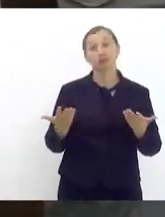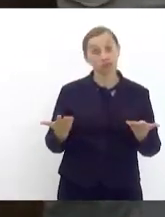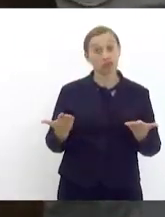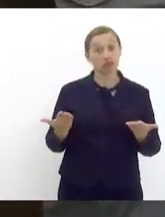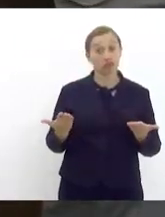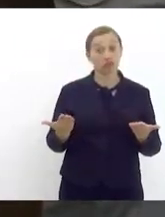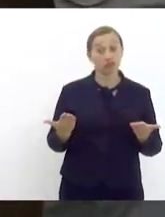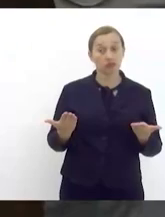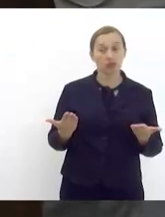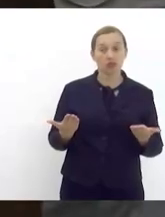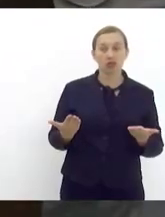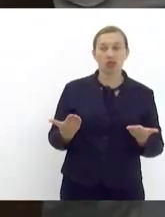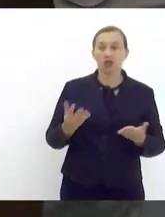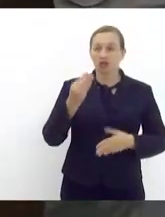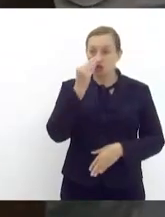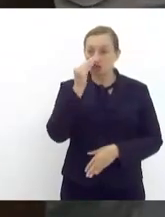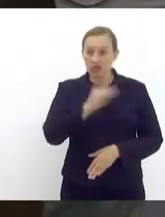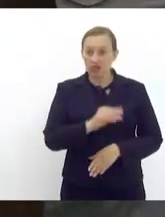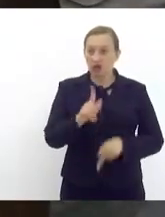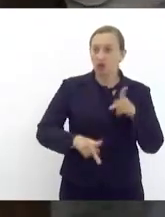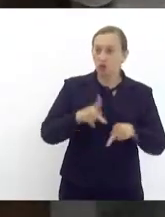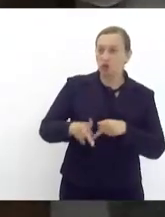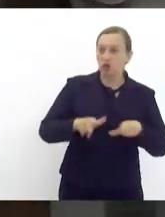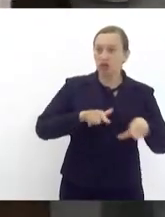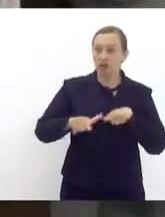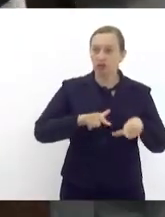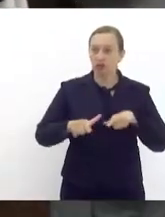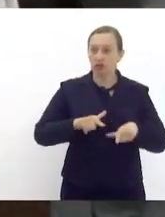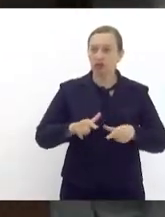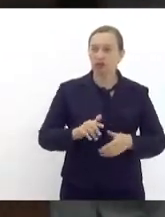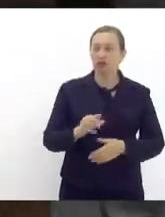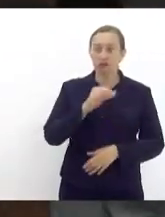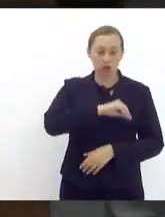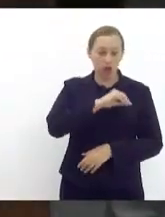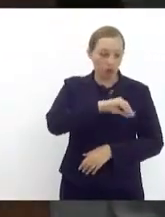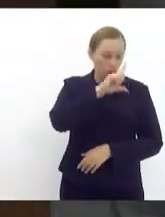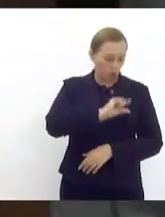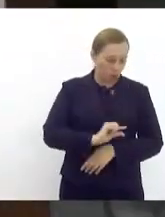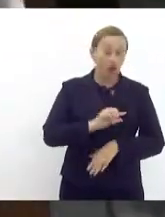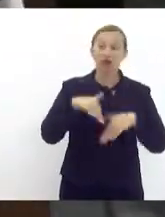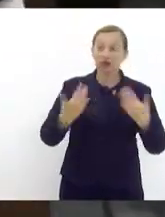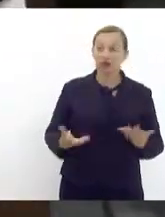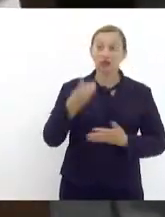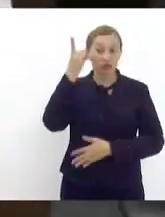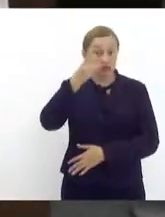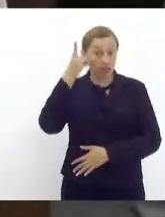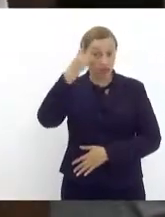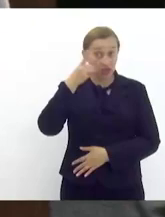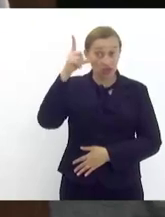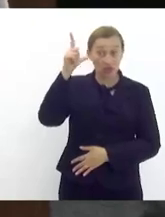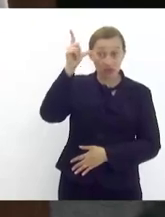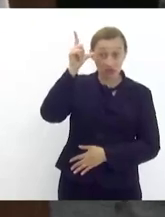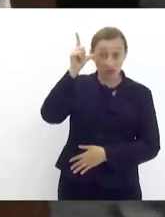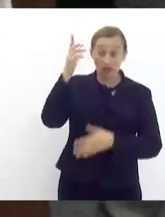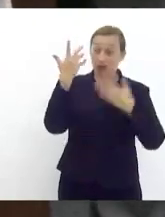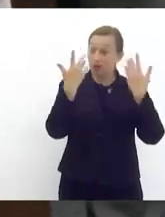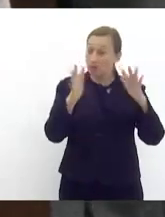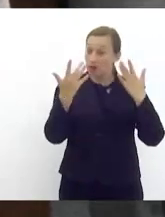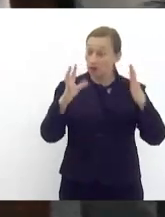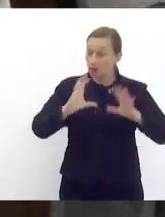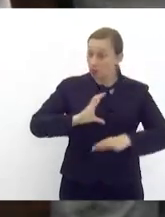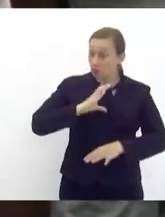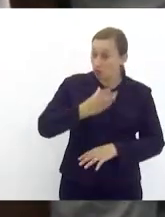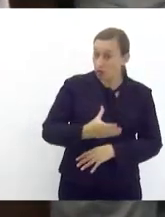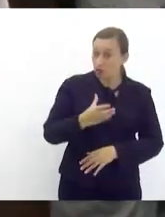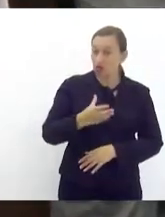limite, condenar a classe trabalhadora uma vez mais, além dos baixos salários. Então, deputada Lucinha, parabéns pela coragem,